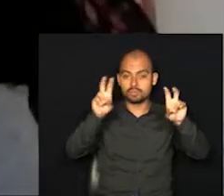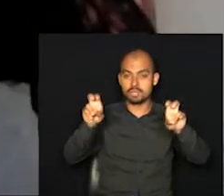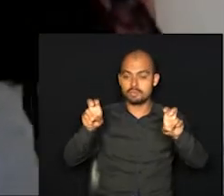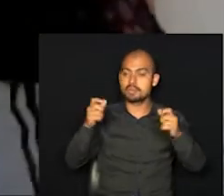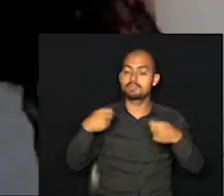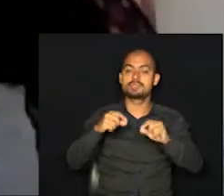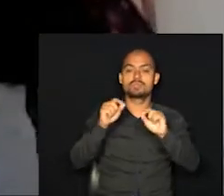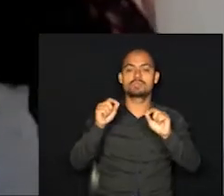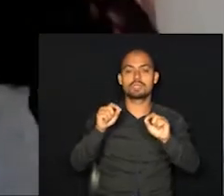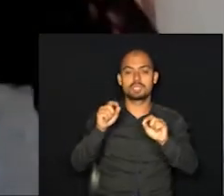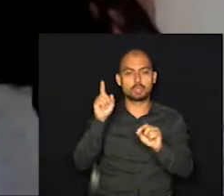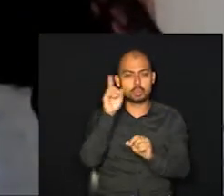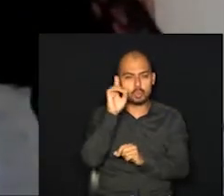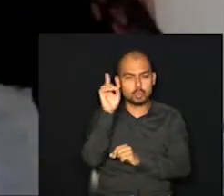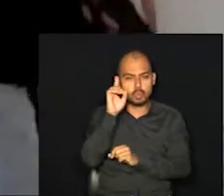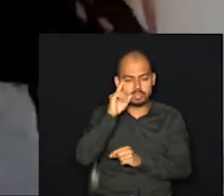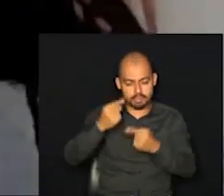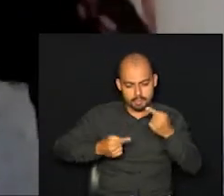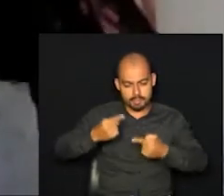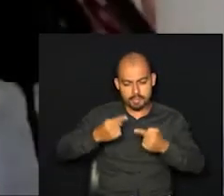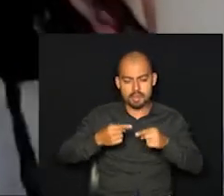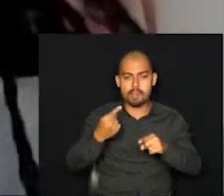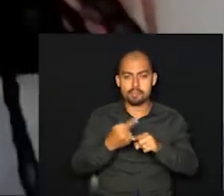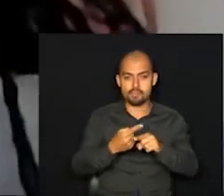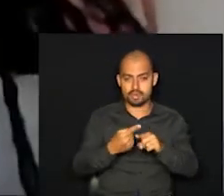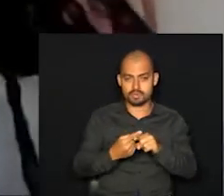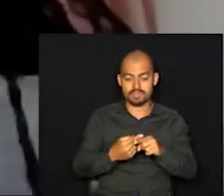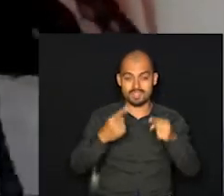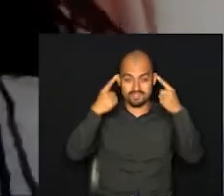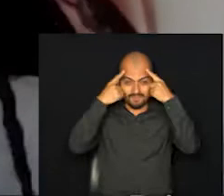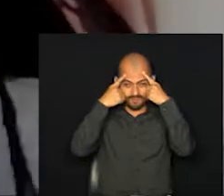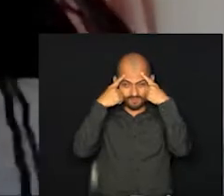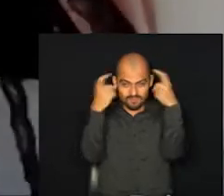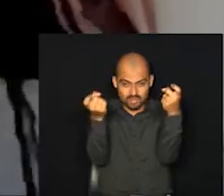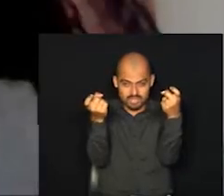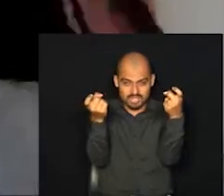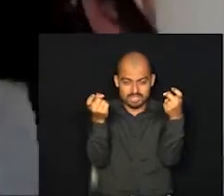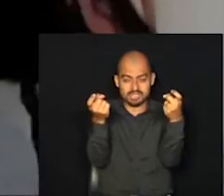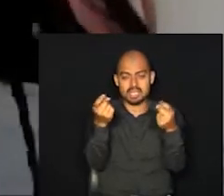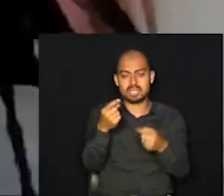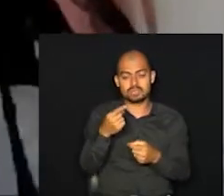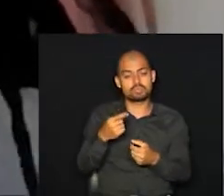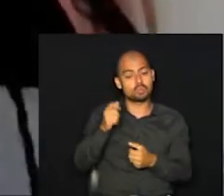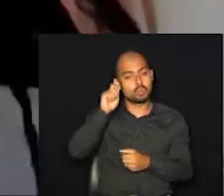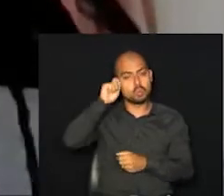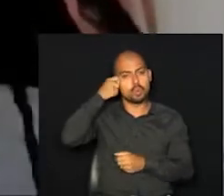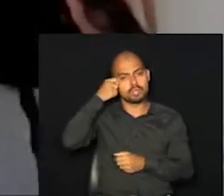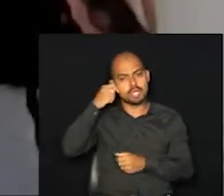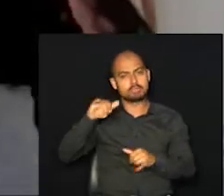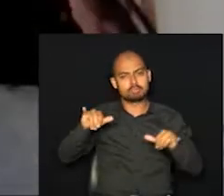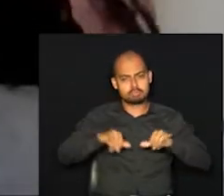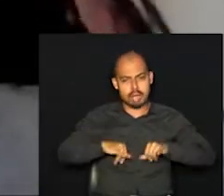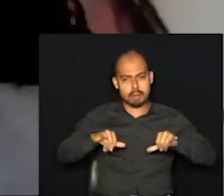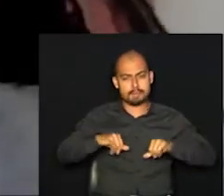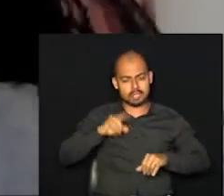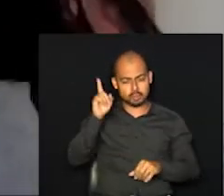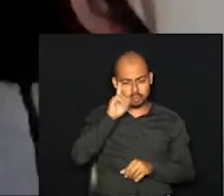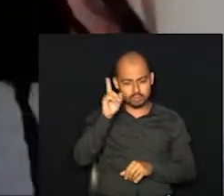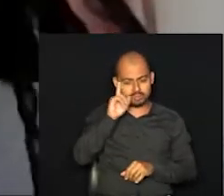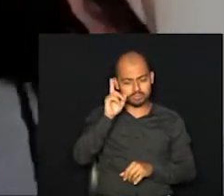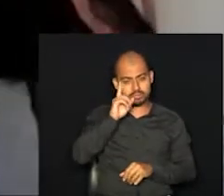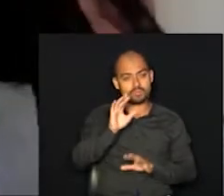tem que discutir dia a dia, porque a violência, a gente enquanto negro, o negro sofre no dia a dia. Então eu